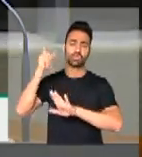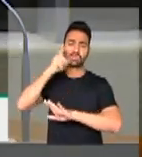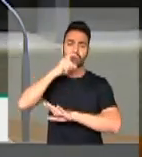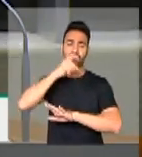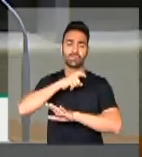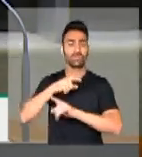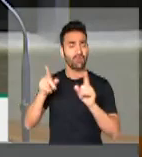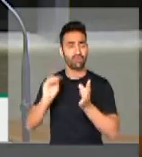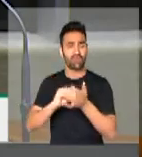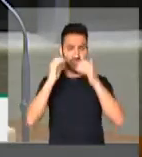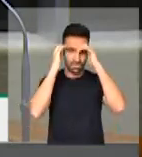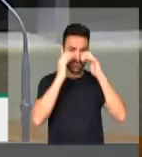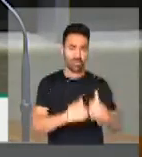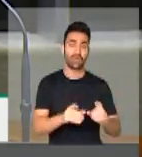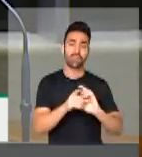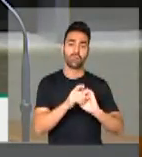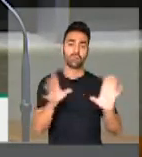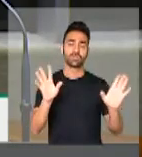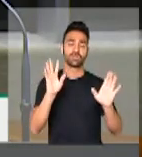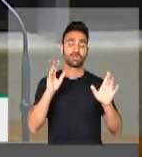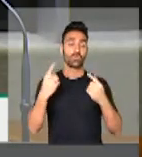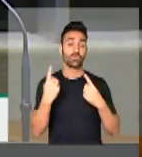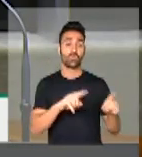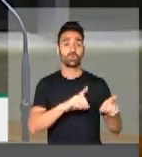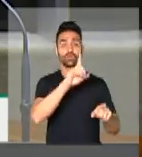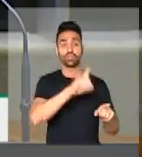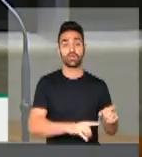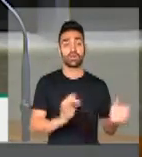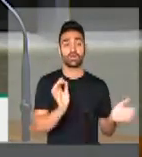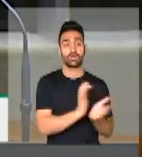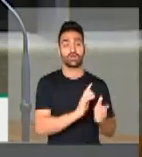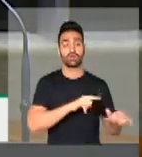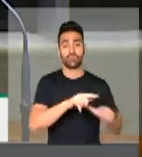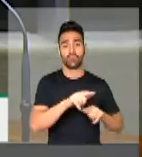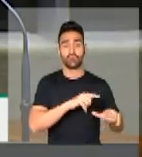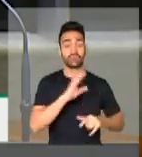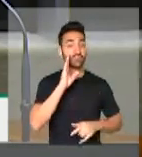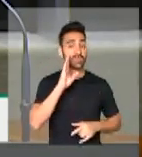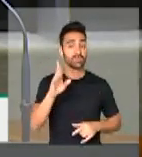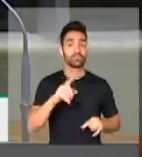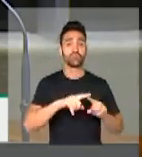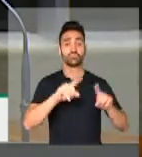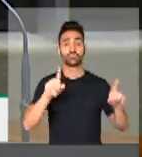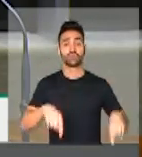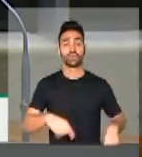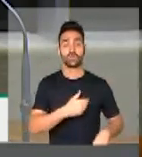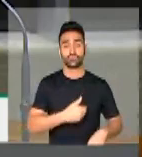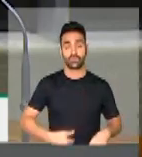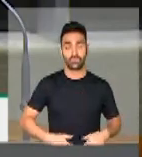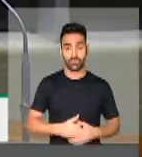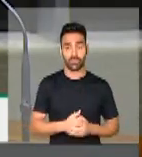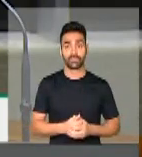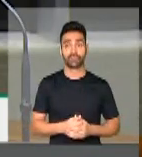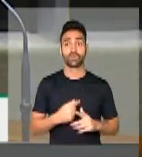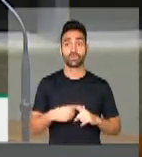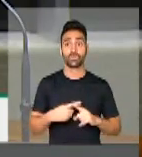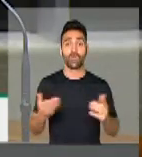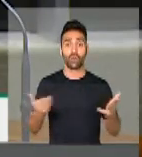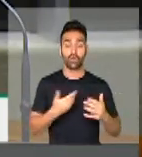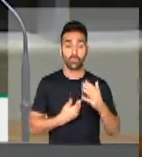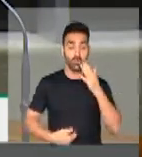democracia, contra o Estado brasileiro e contra os direitos dos trabalhadores e particularmente dos servidores públicos, que o governo